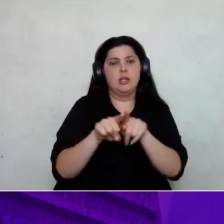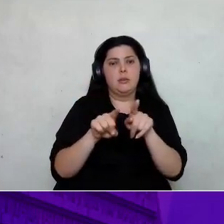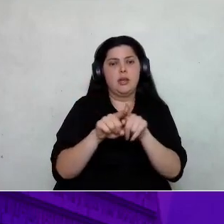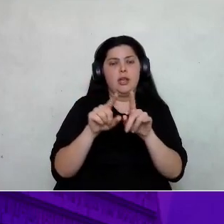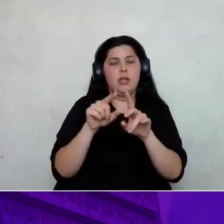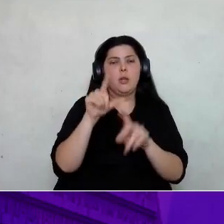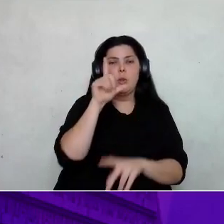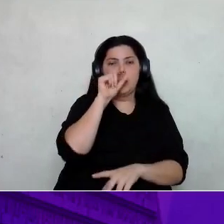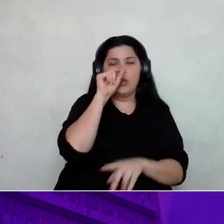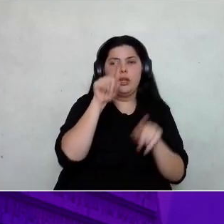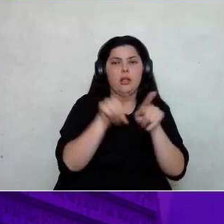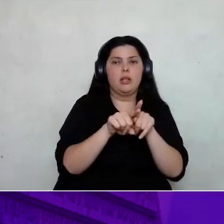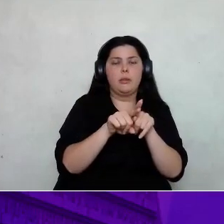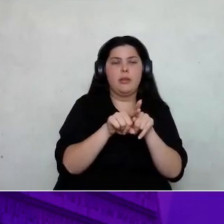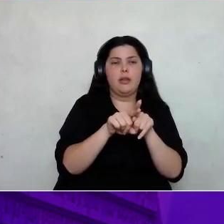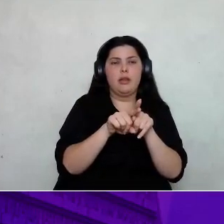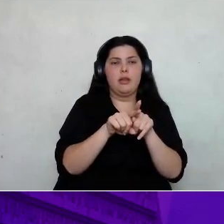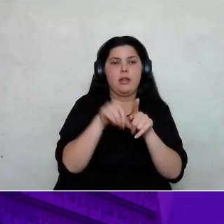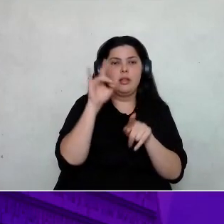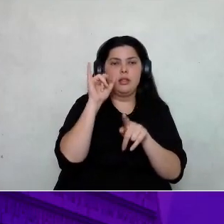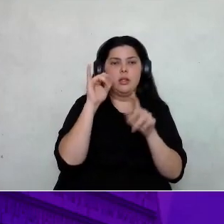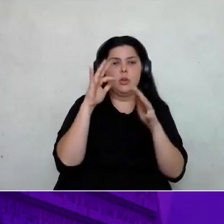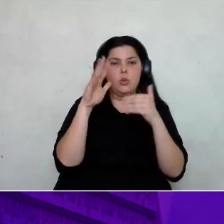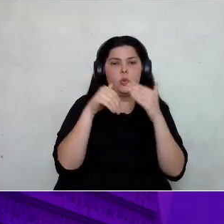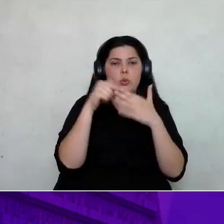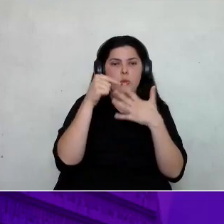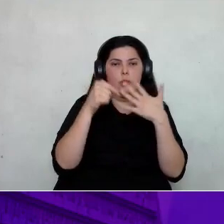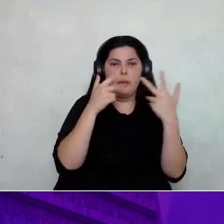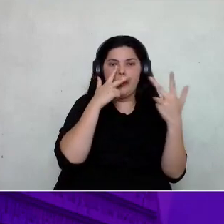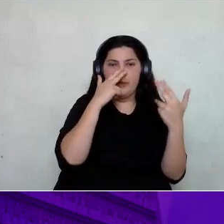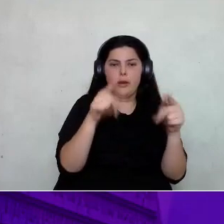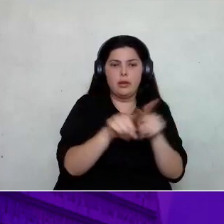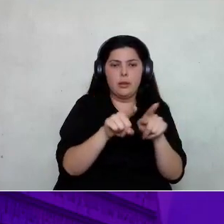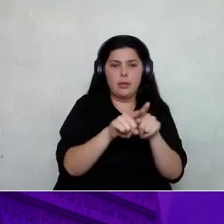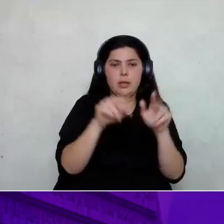É, eu espero que esse conteúdo tenha sido útil para vocês. Eu não sei